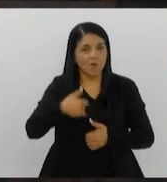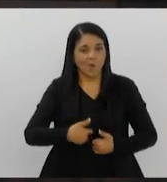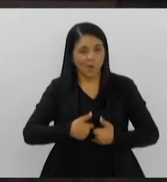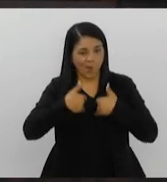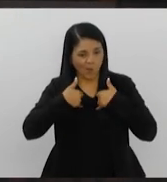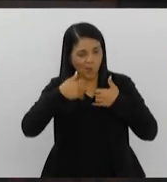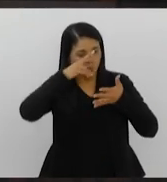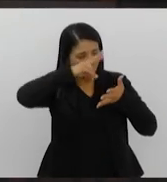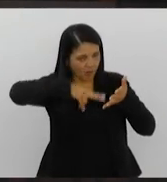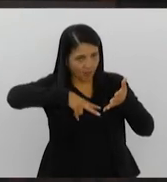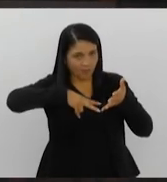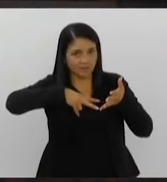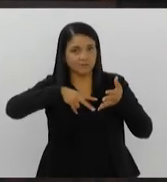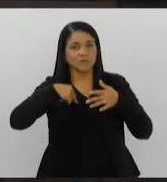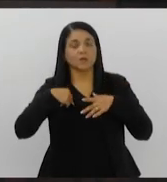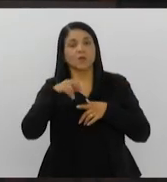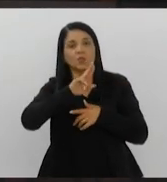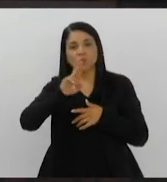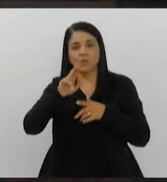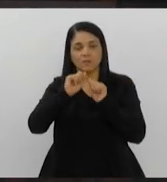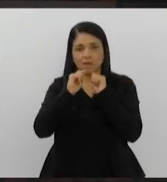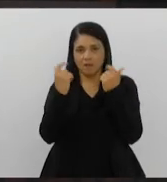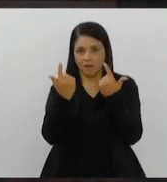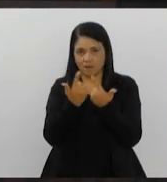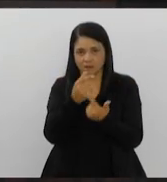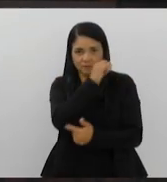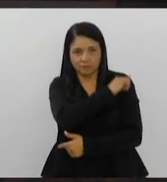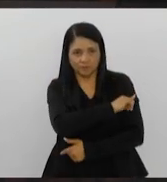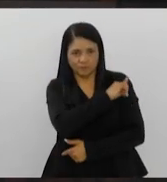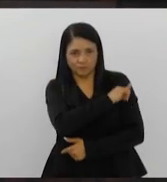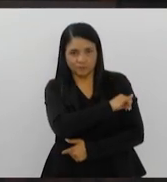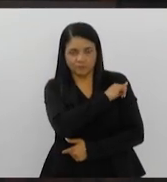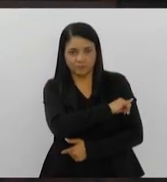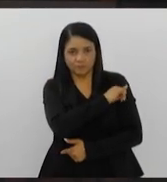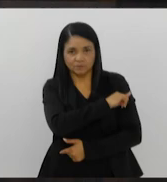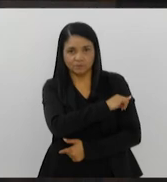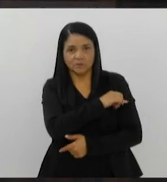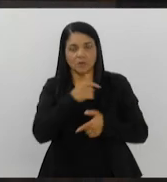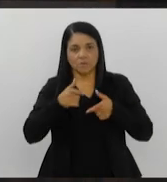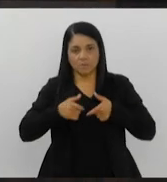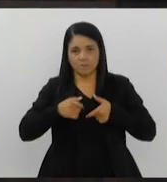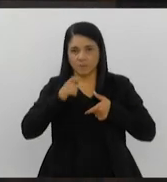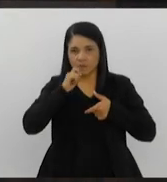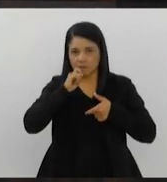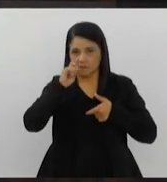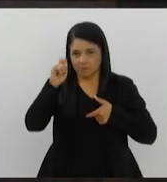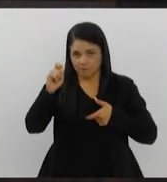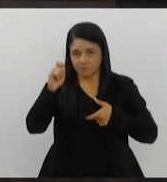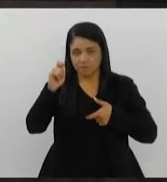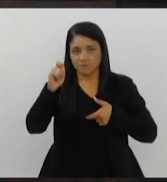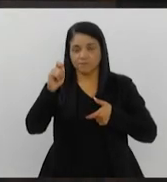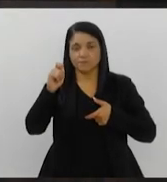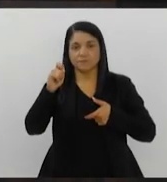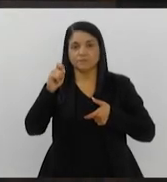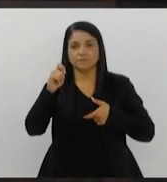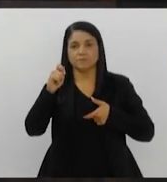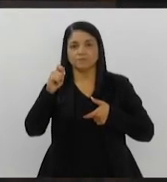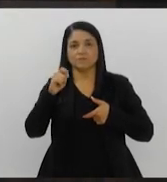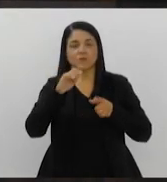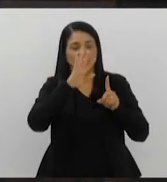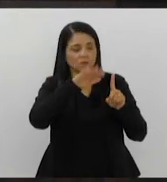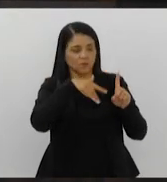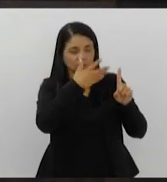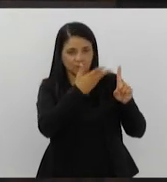conferir em nome da Assembleia Legislativa do Estado do Rio de Janeiro a medalha medalha Tiradente ao